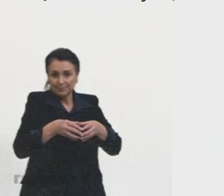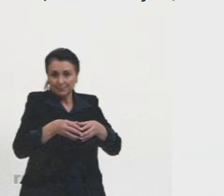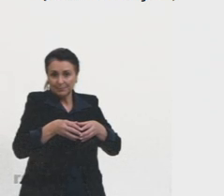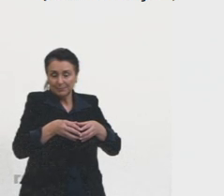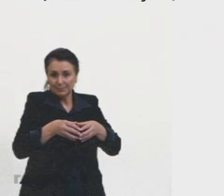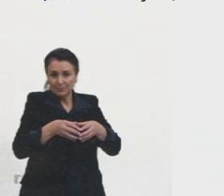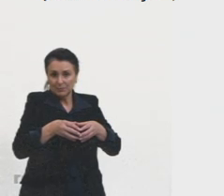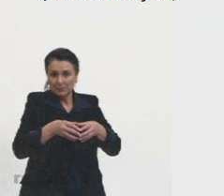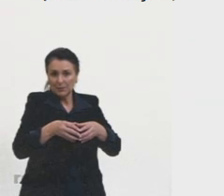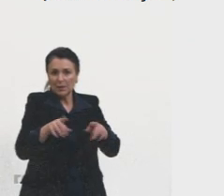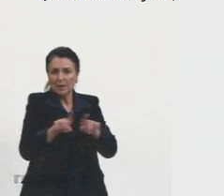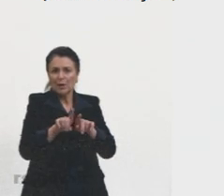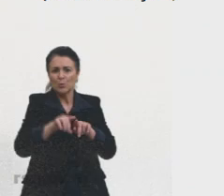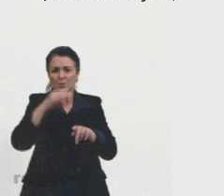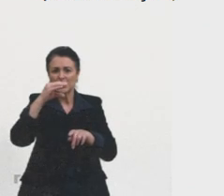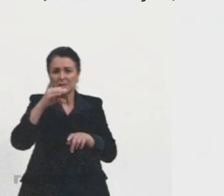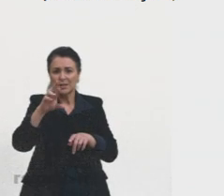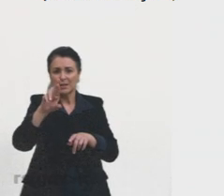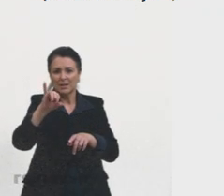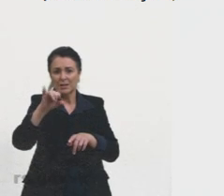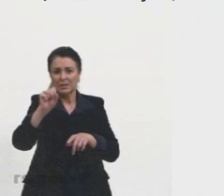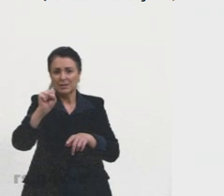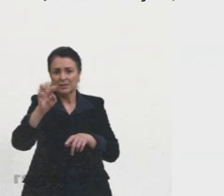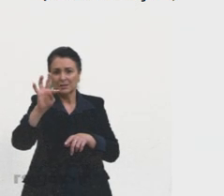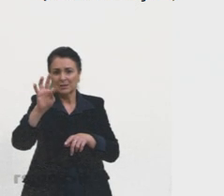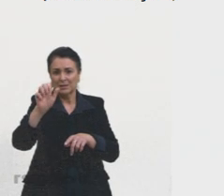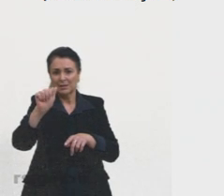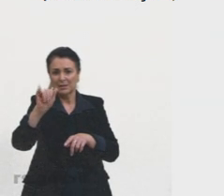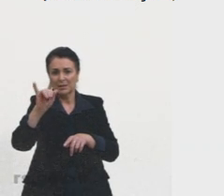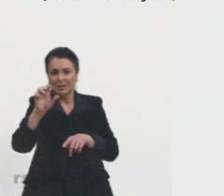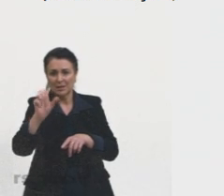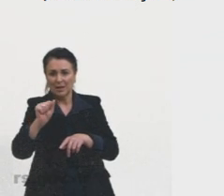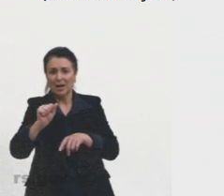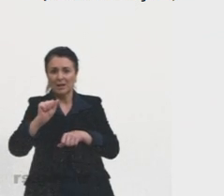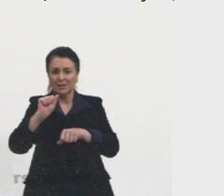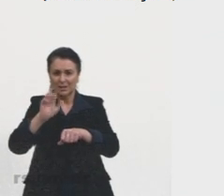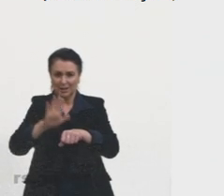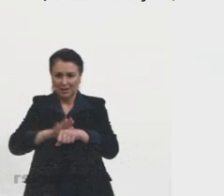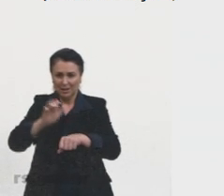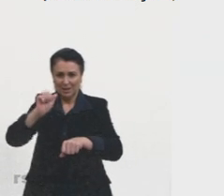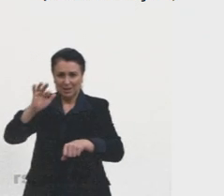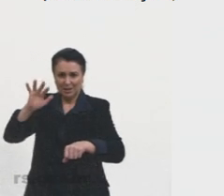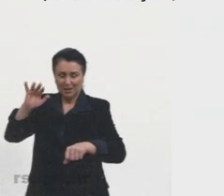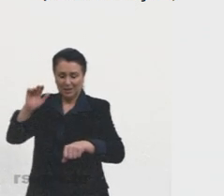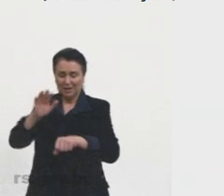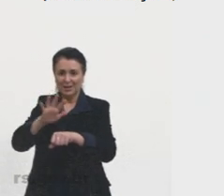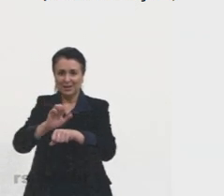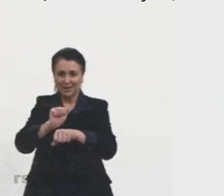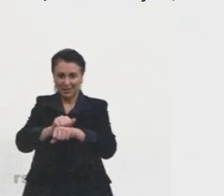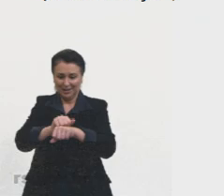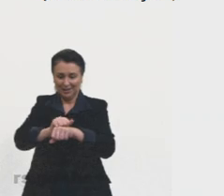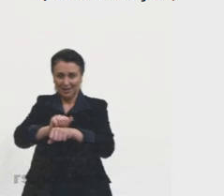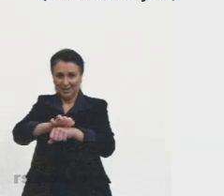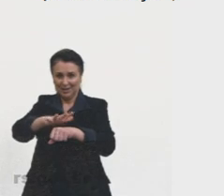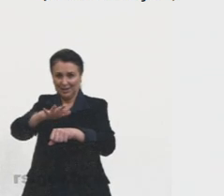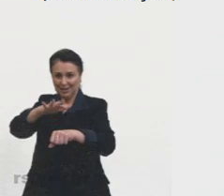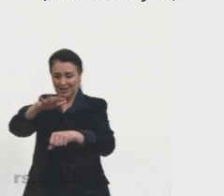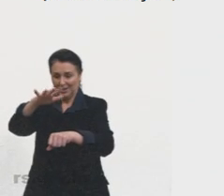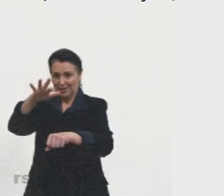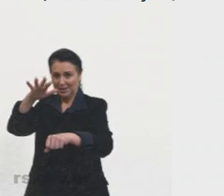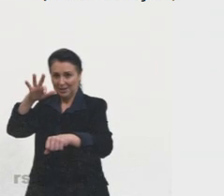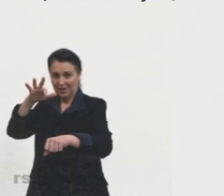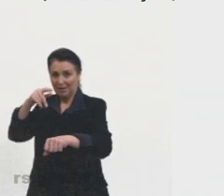de cristais certo então tu vai ter essa forma aí de Cristalina né alguns cristais alguma algumas questões aí